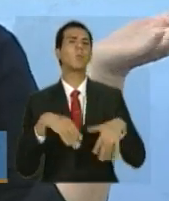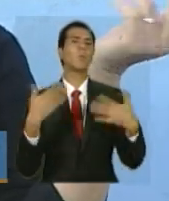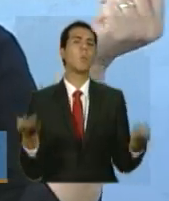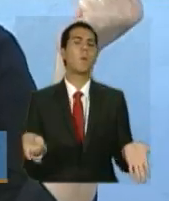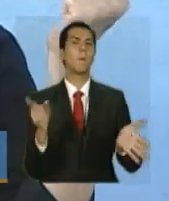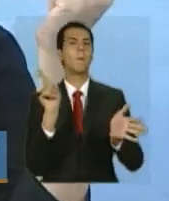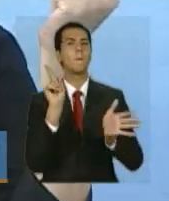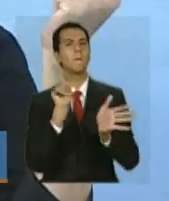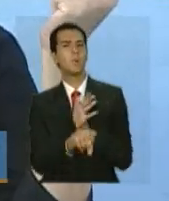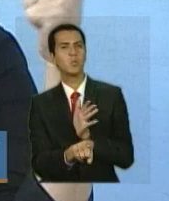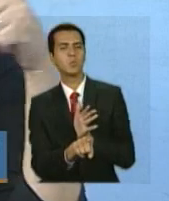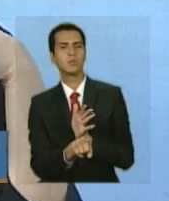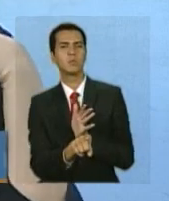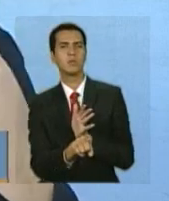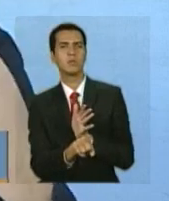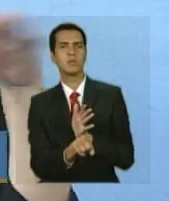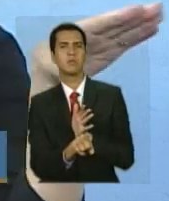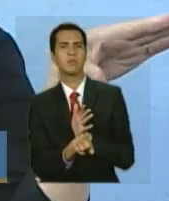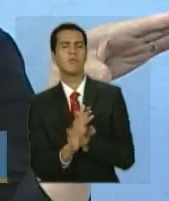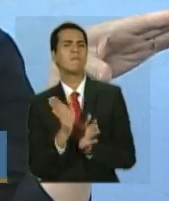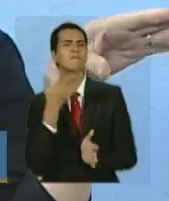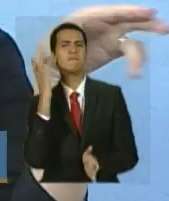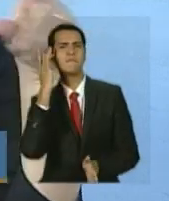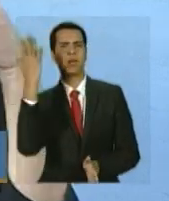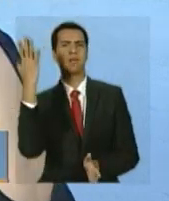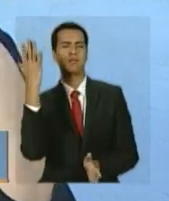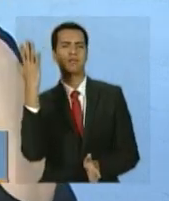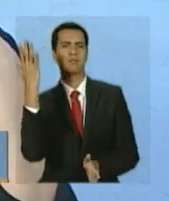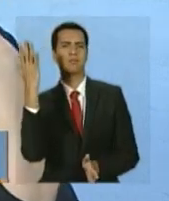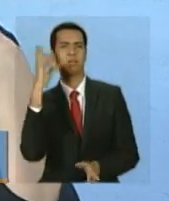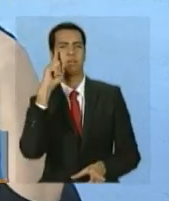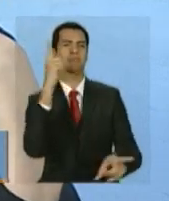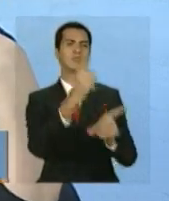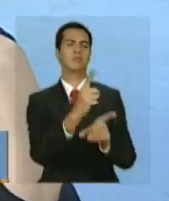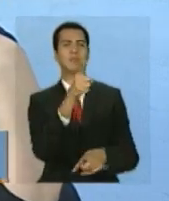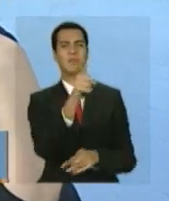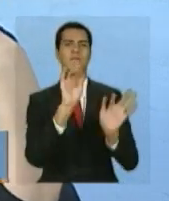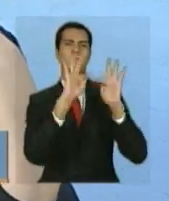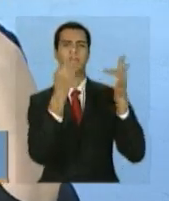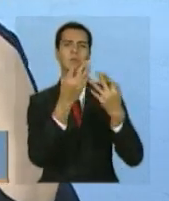a identificação de uma família que ainda não foi incluída no cadastro único?